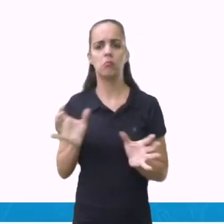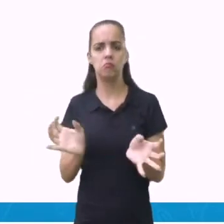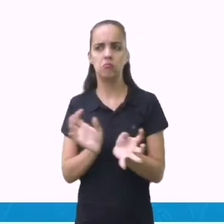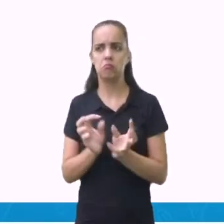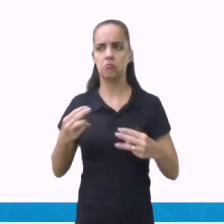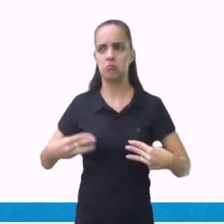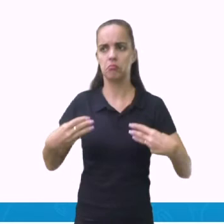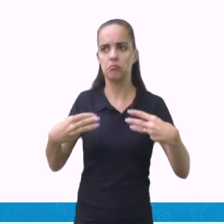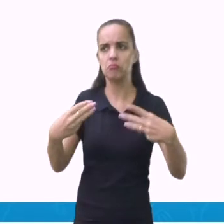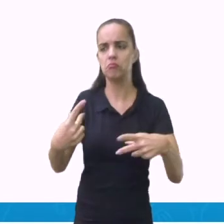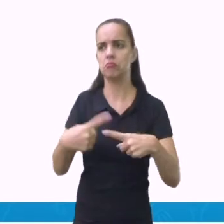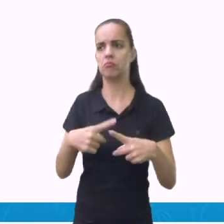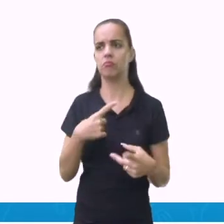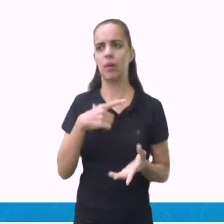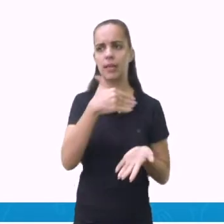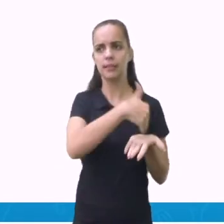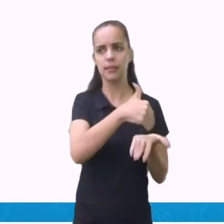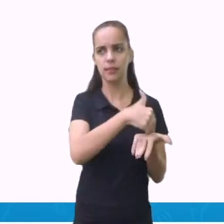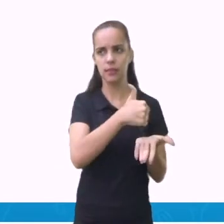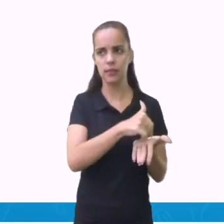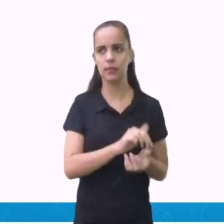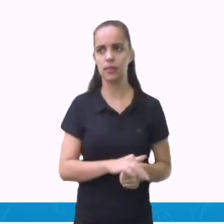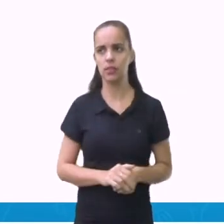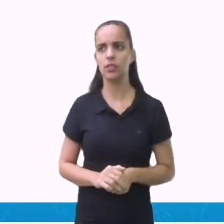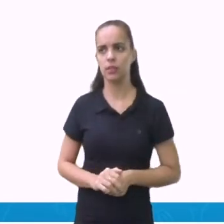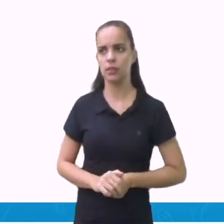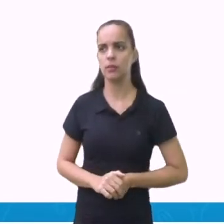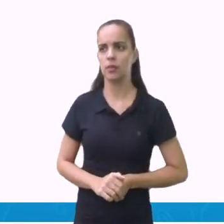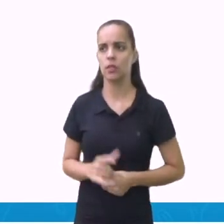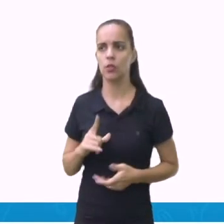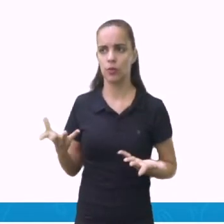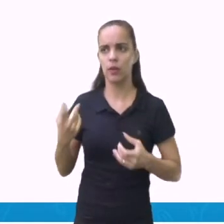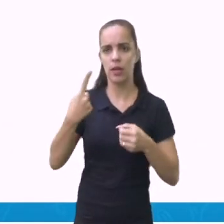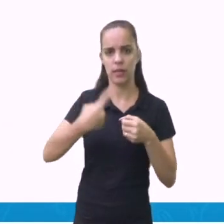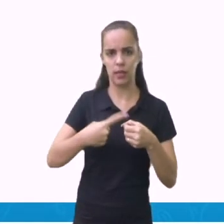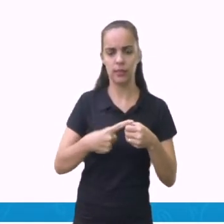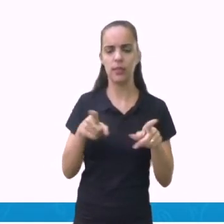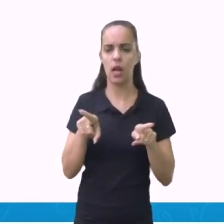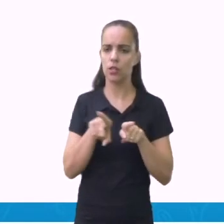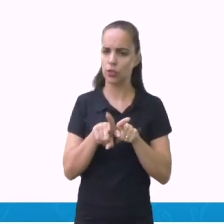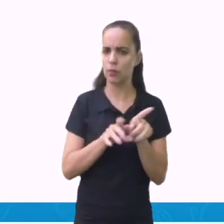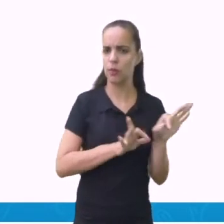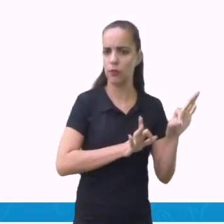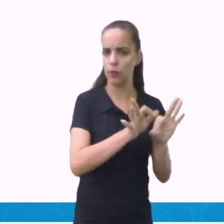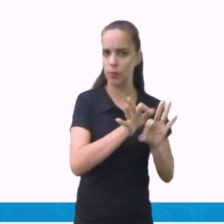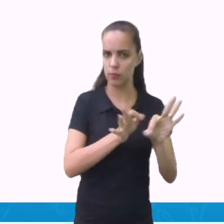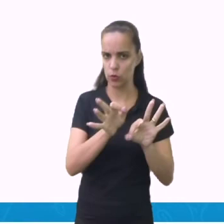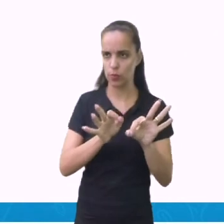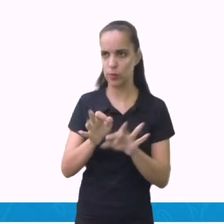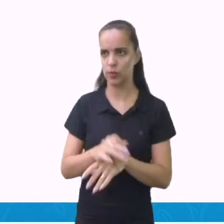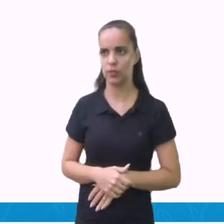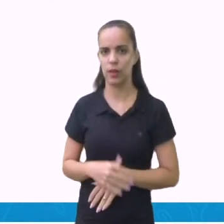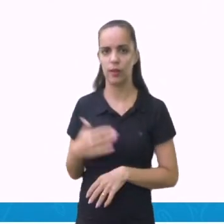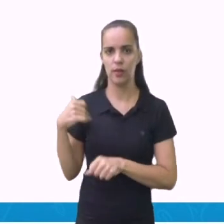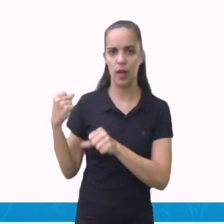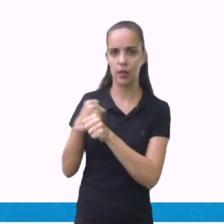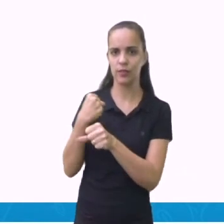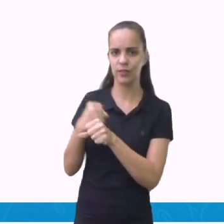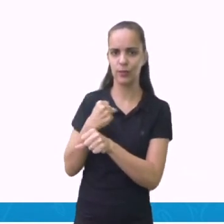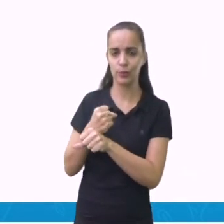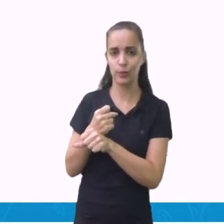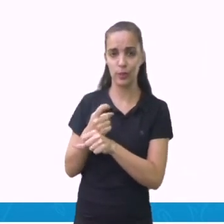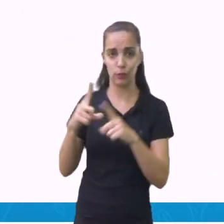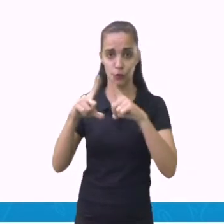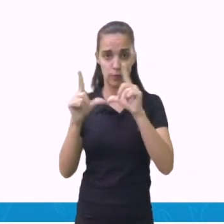dos poderes, assim como a própria cidade em si, também foi toda planejada. A Constituição de Brasília